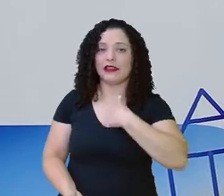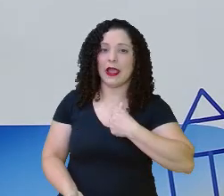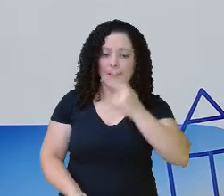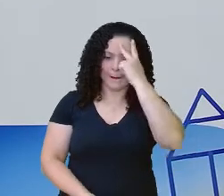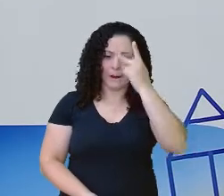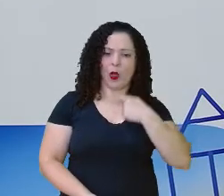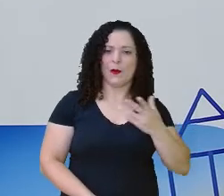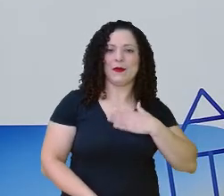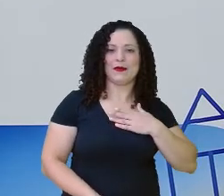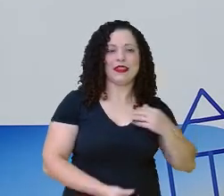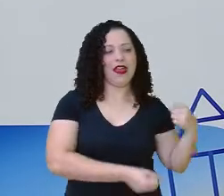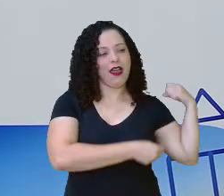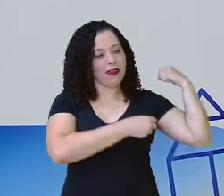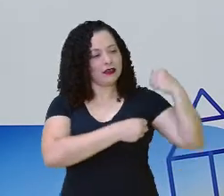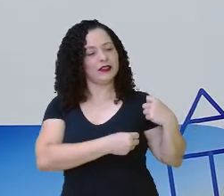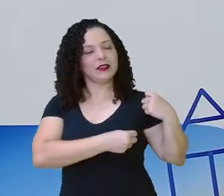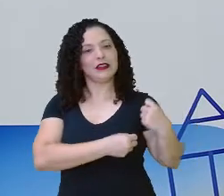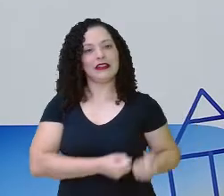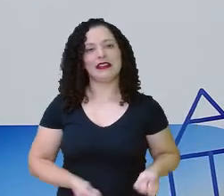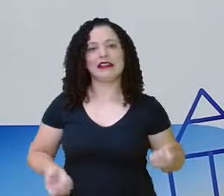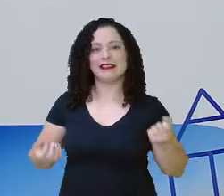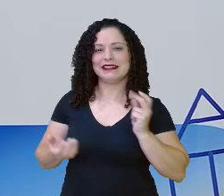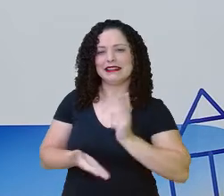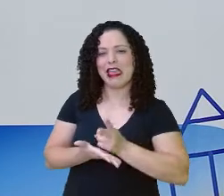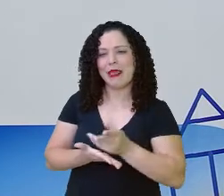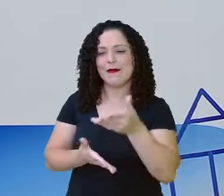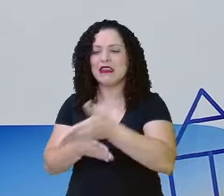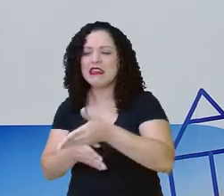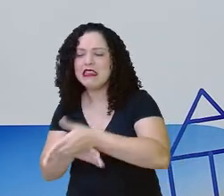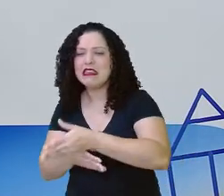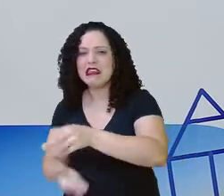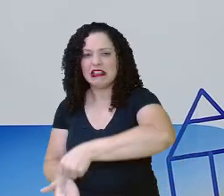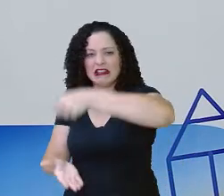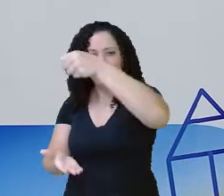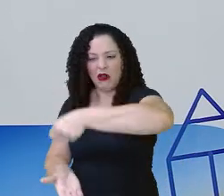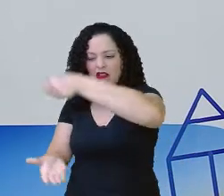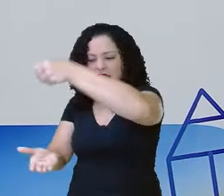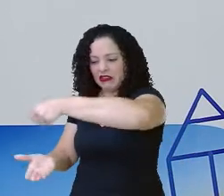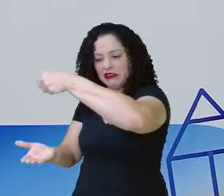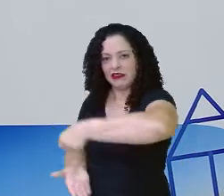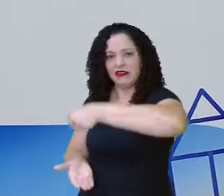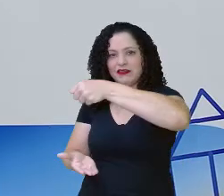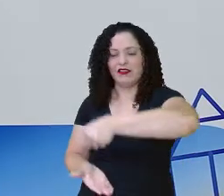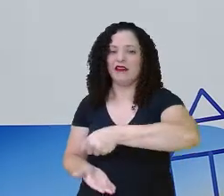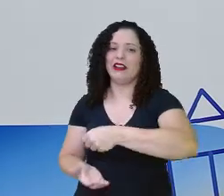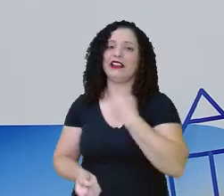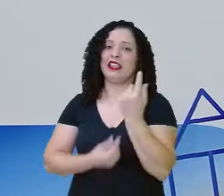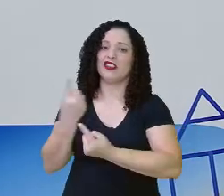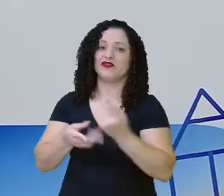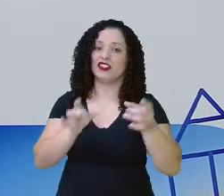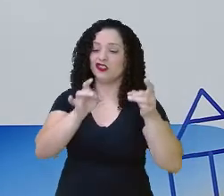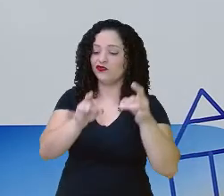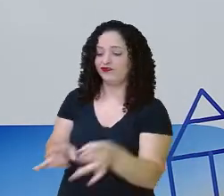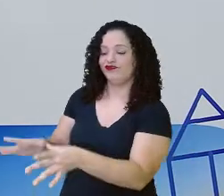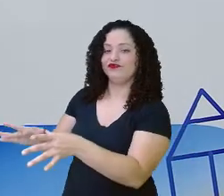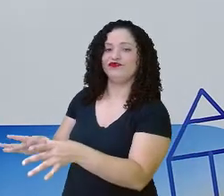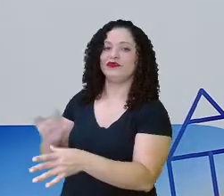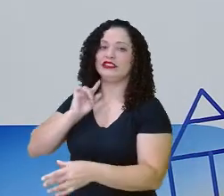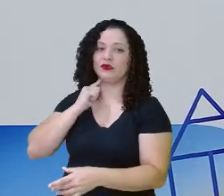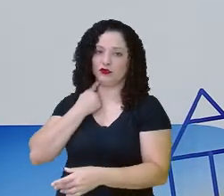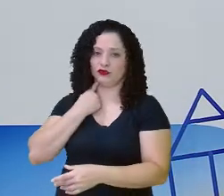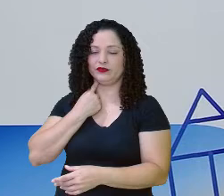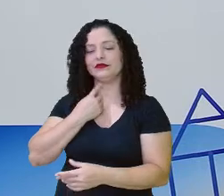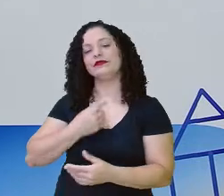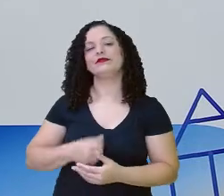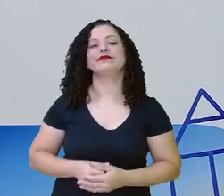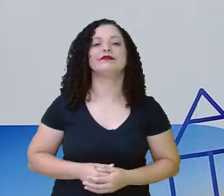sacola e colocar as minhas compras lá. Eu não precisaria toda vez estar com várias sacolas, que muitas vezes vão parar no lixo.